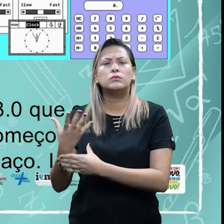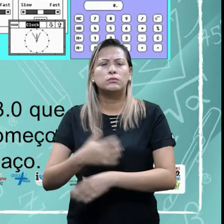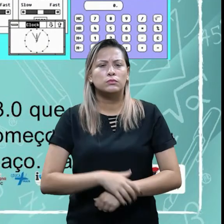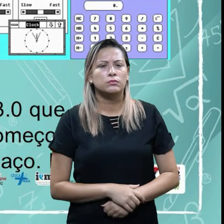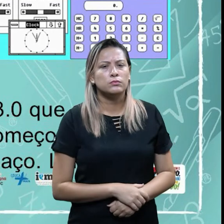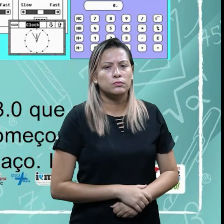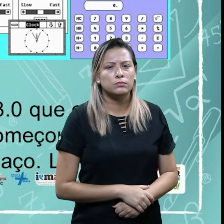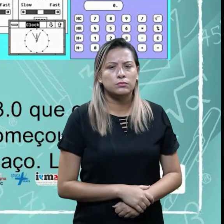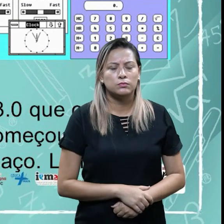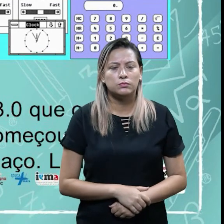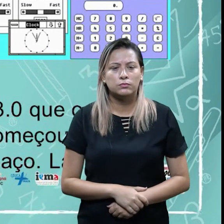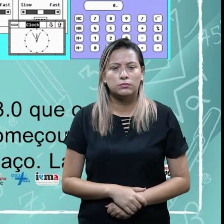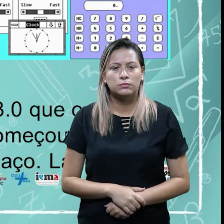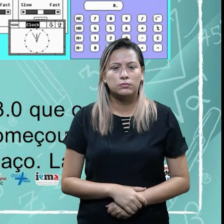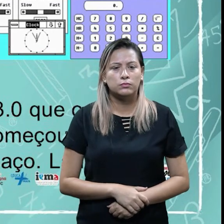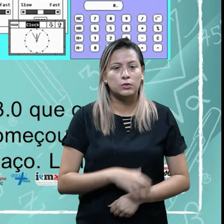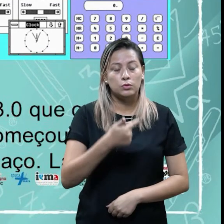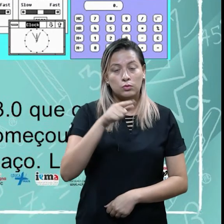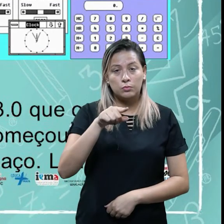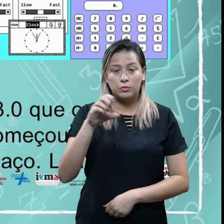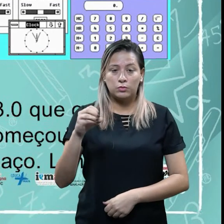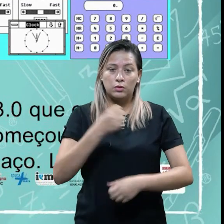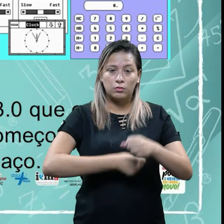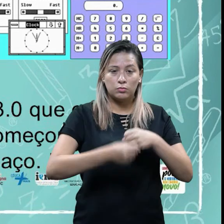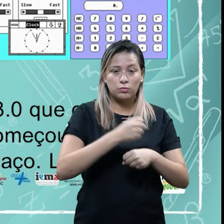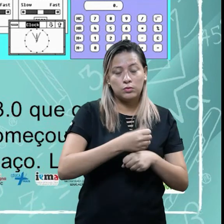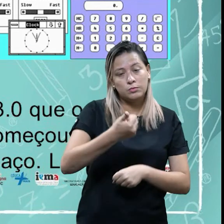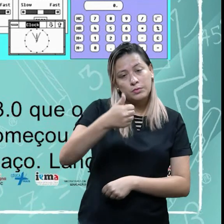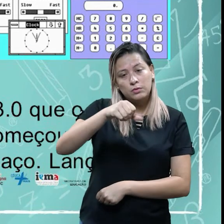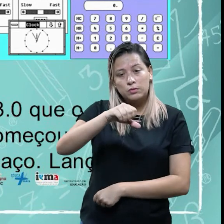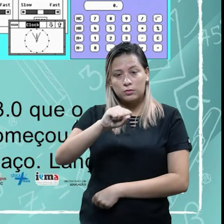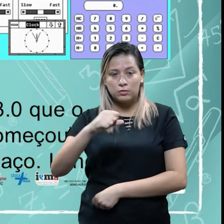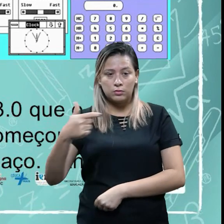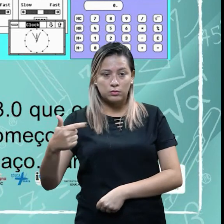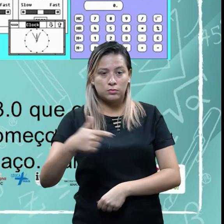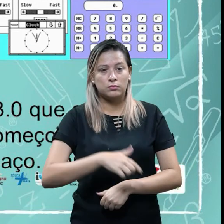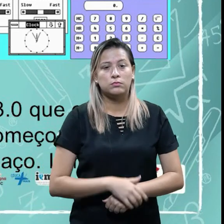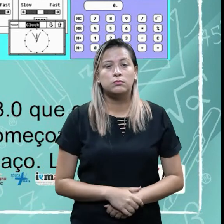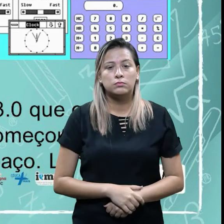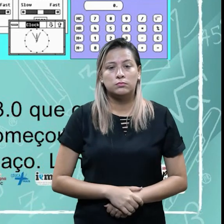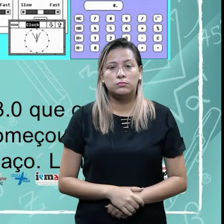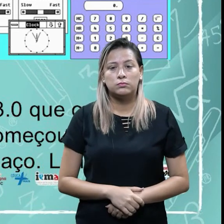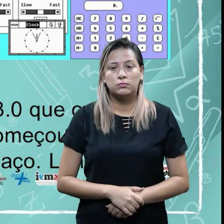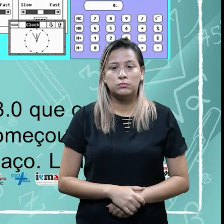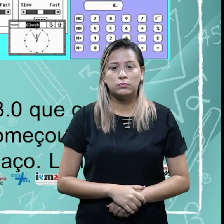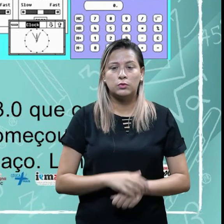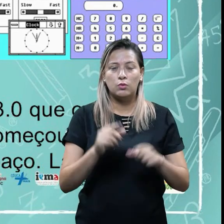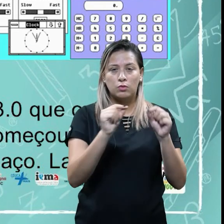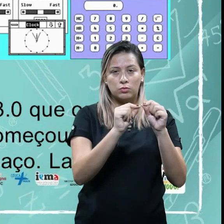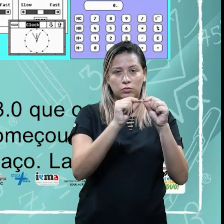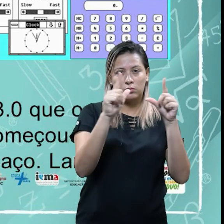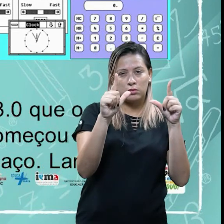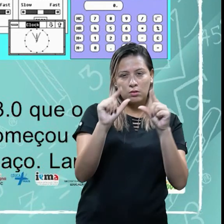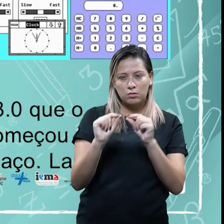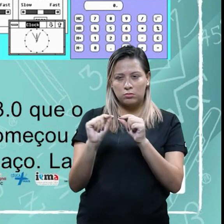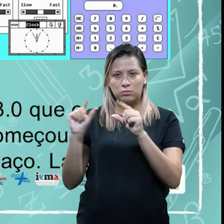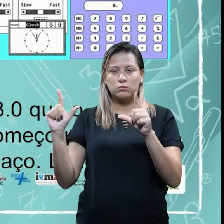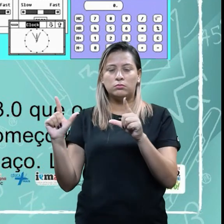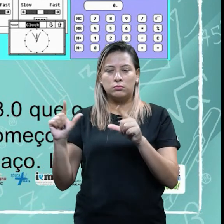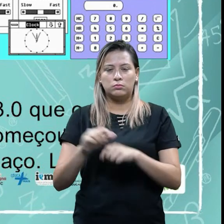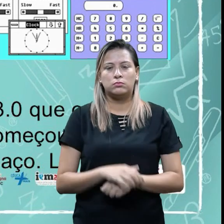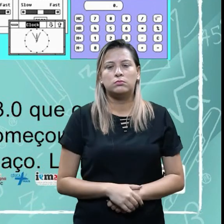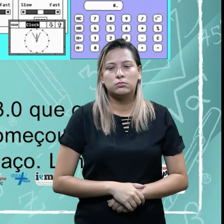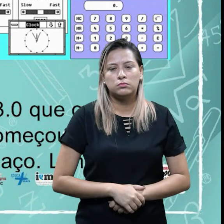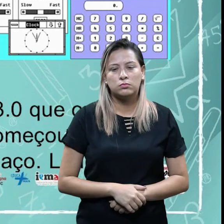O Windows 2.0 em 1987 com a função de sobreposição de janelas. E foi com o